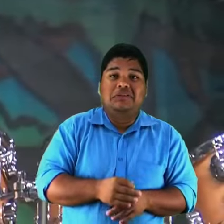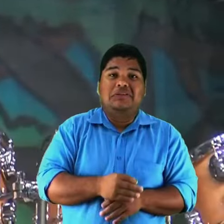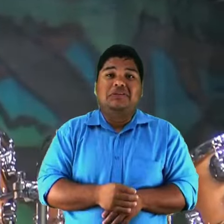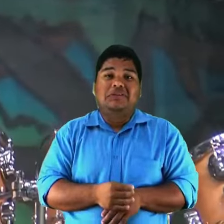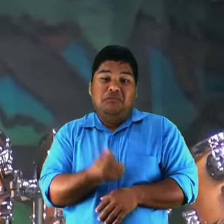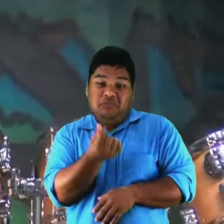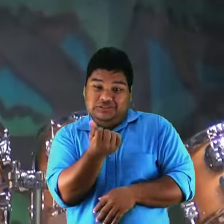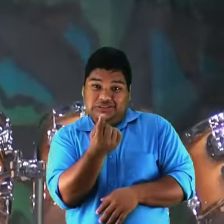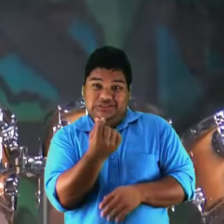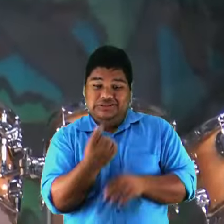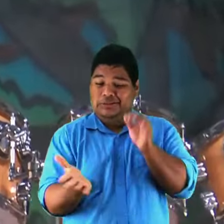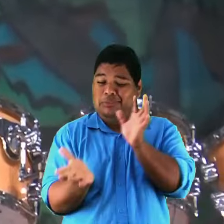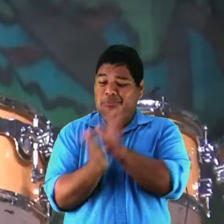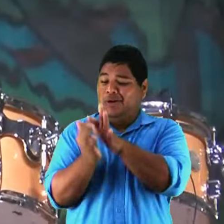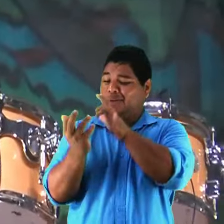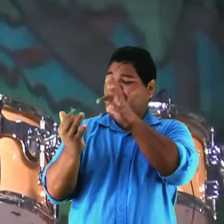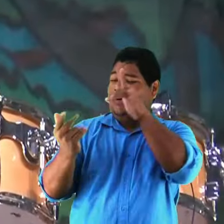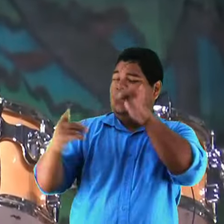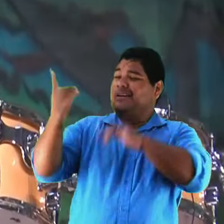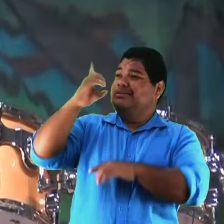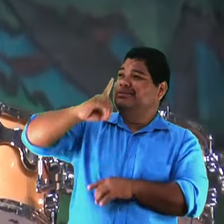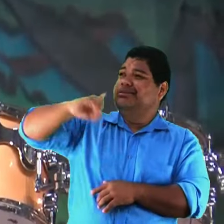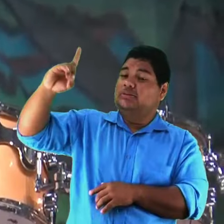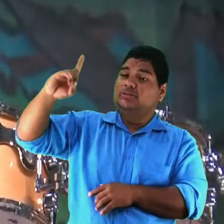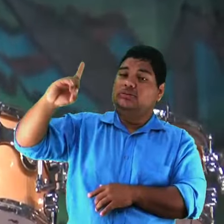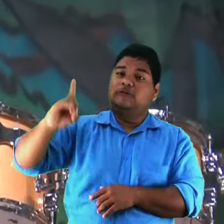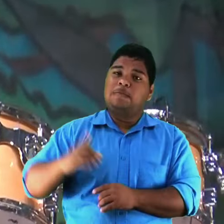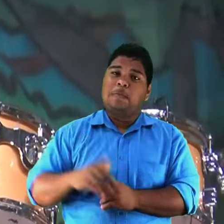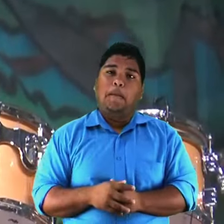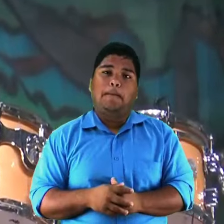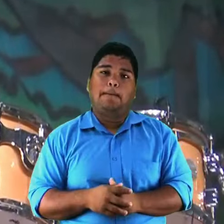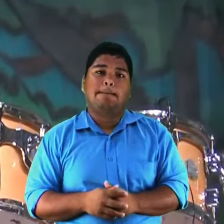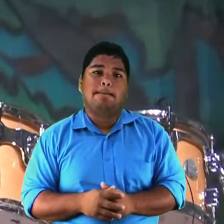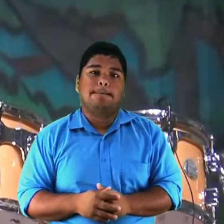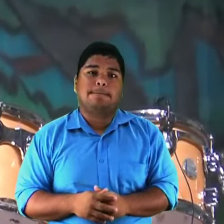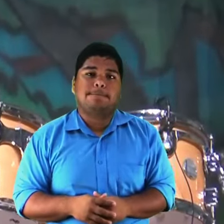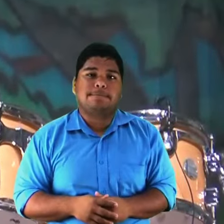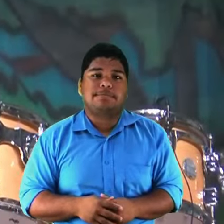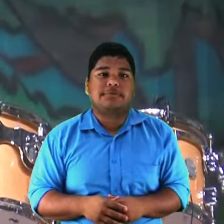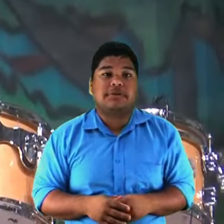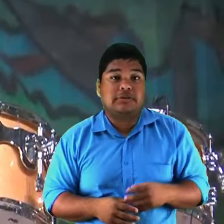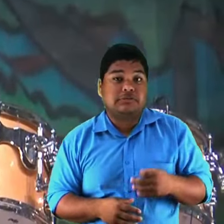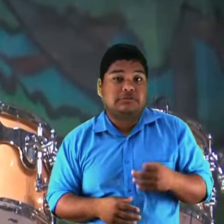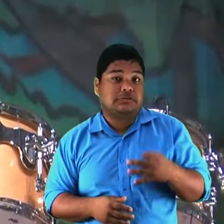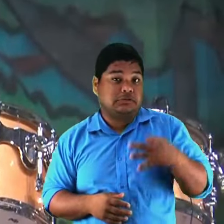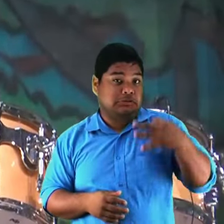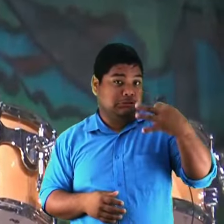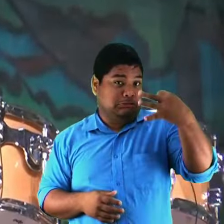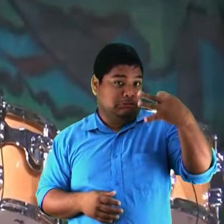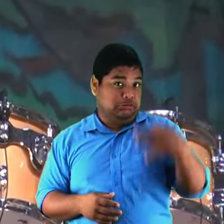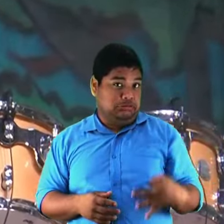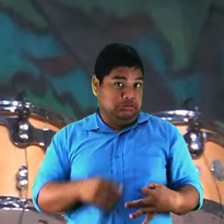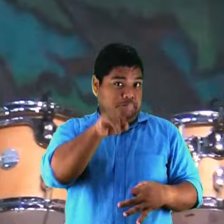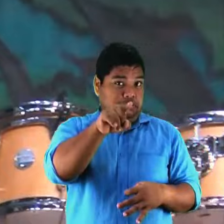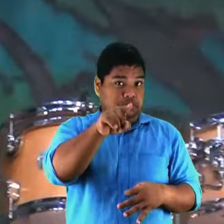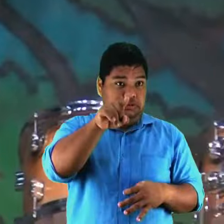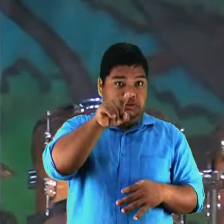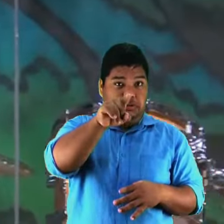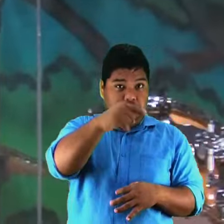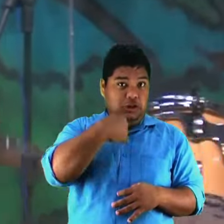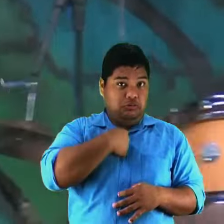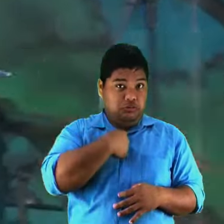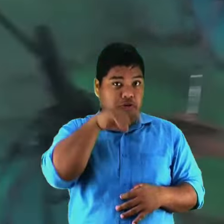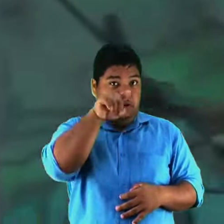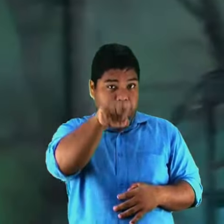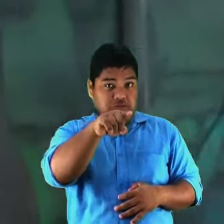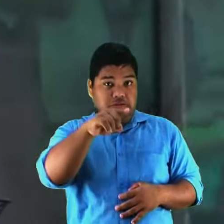Deus. Na perspectiva divina, eu e você diminuímos e Deus cresce.